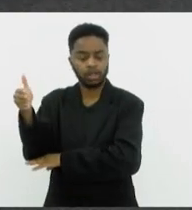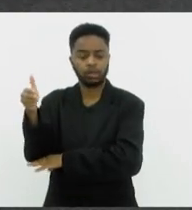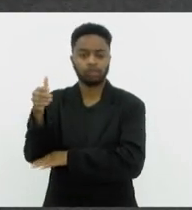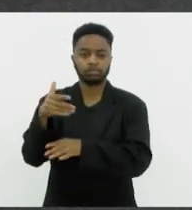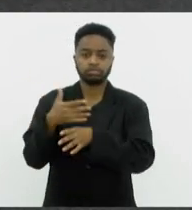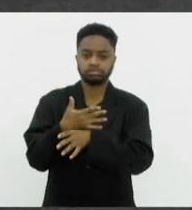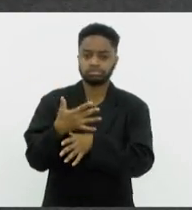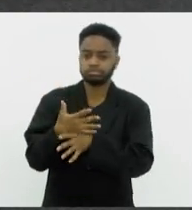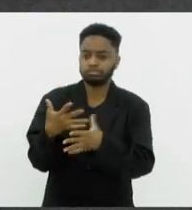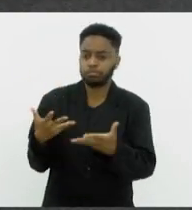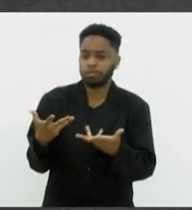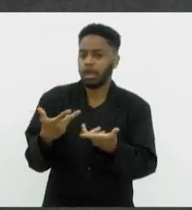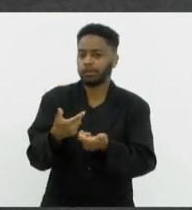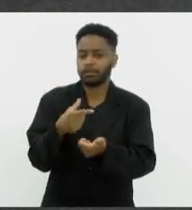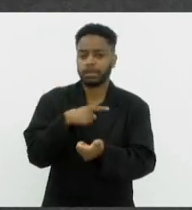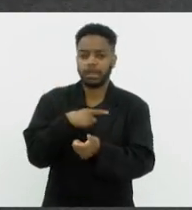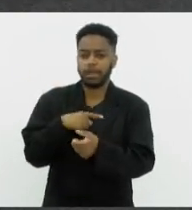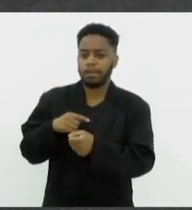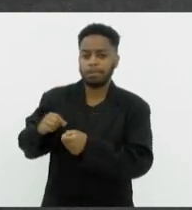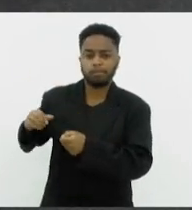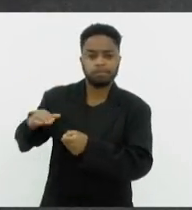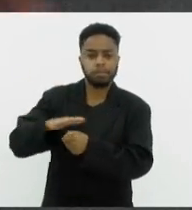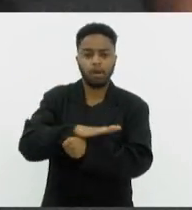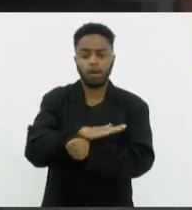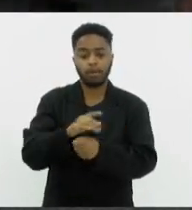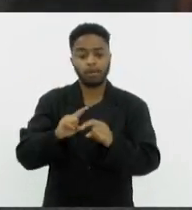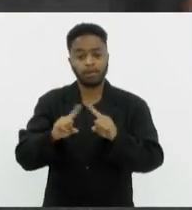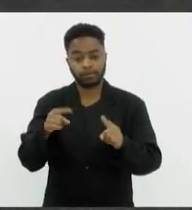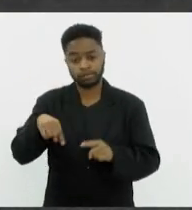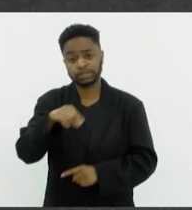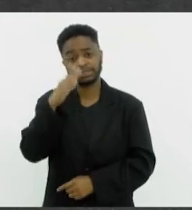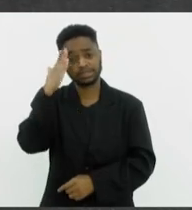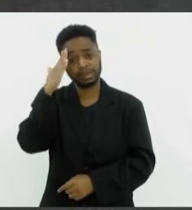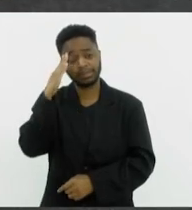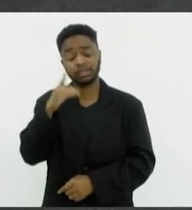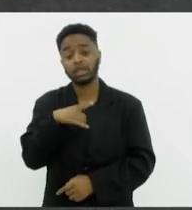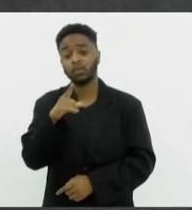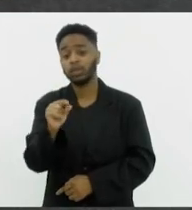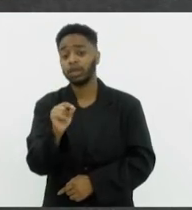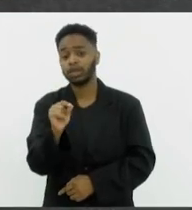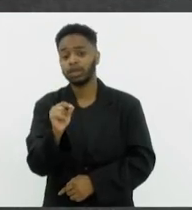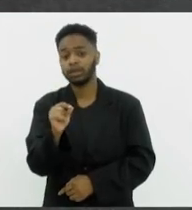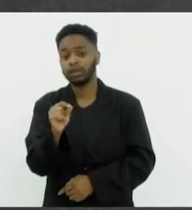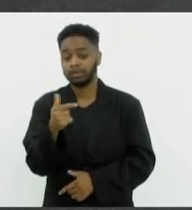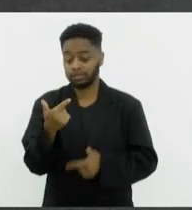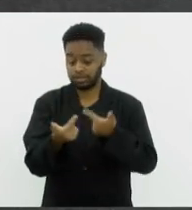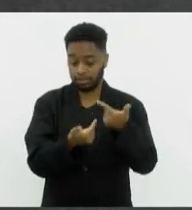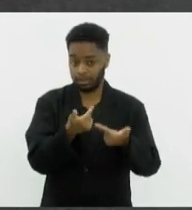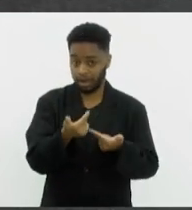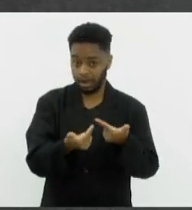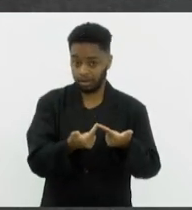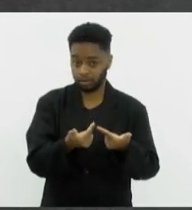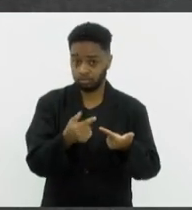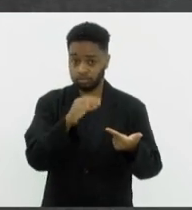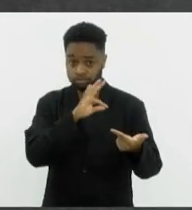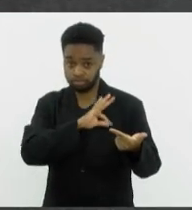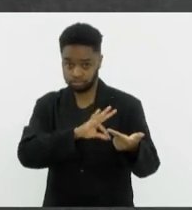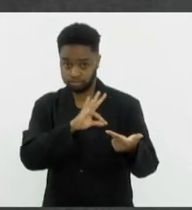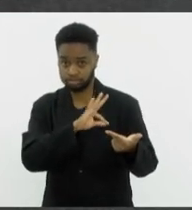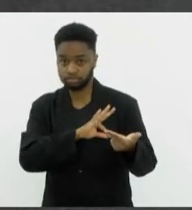cidade maravilhosa lotada. E todo mundo sabe que isso gera o quê? Emprego, renda,